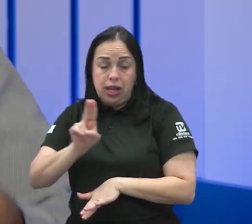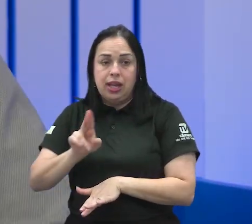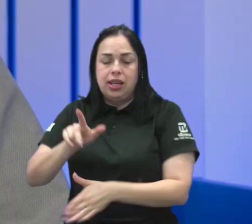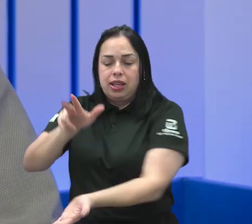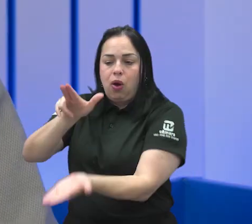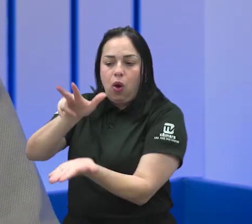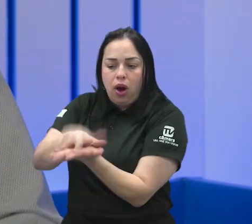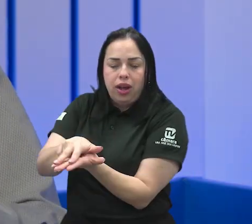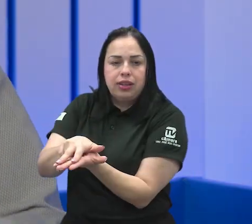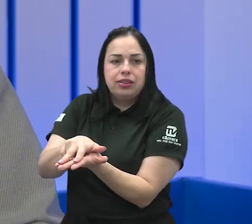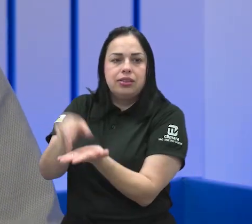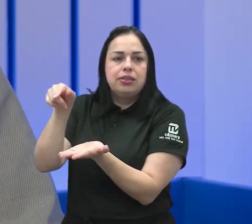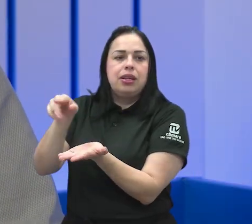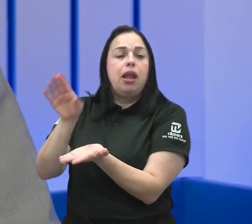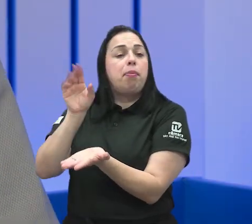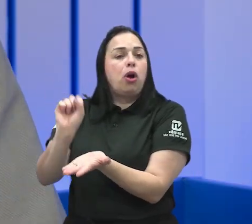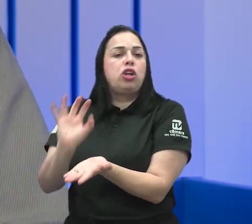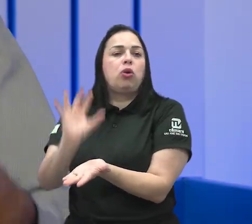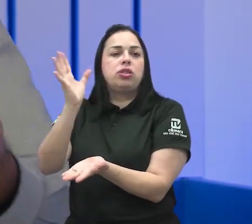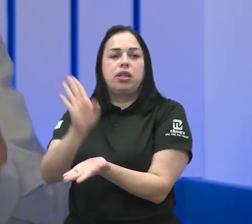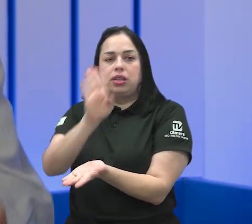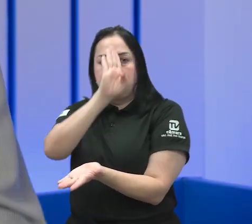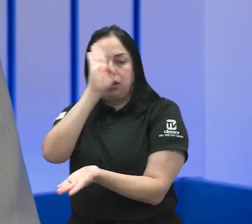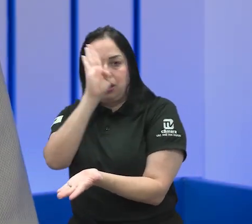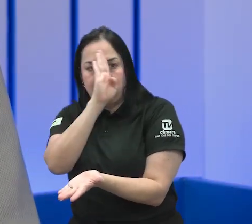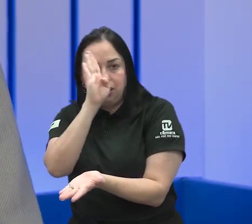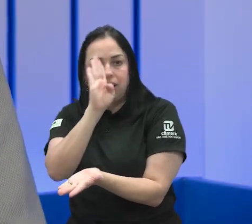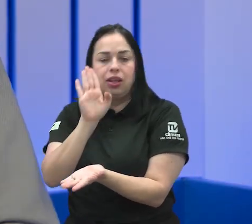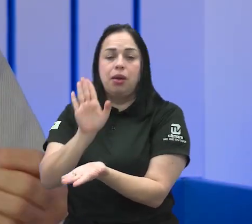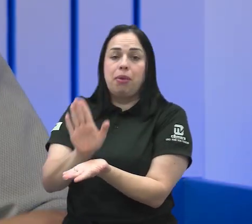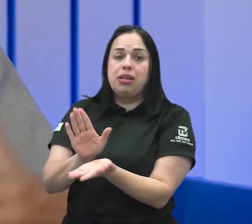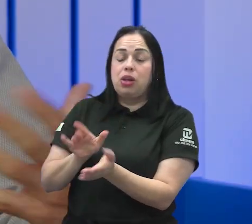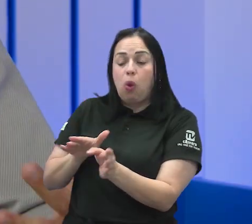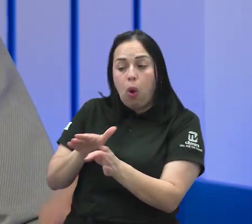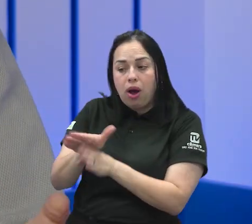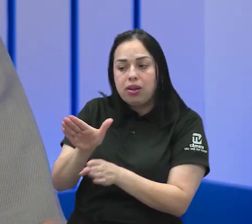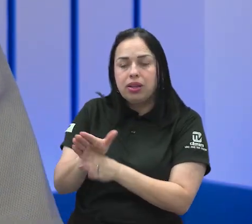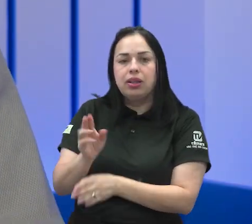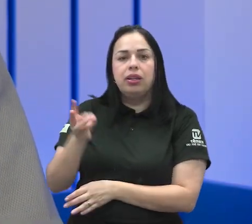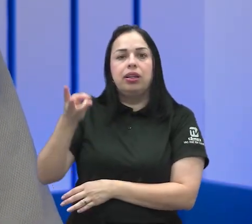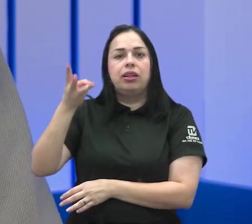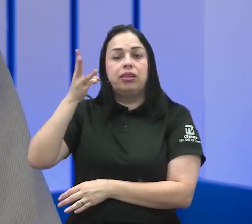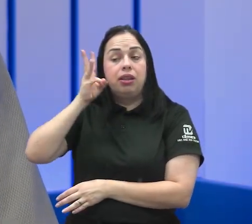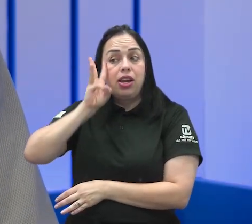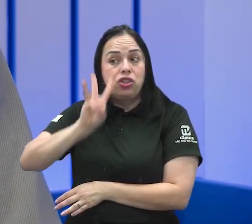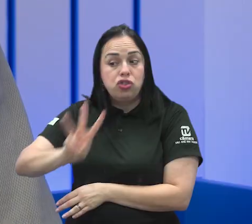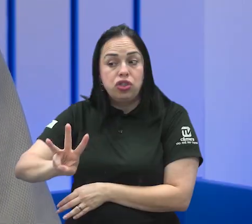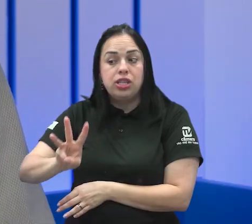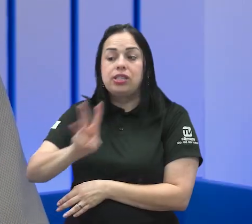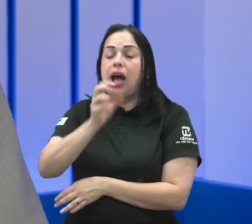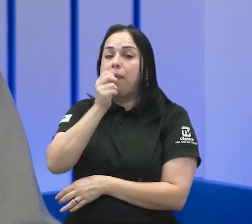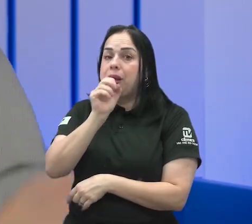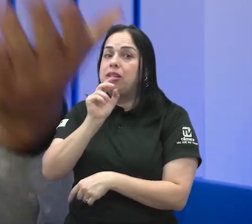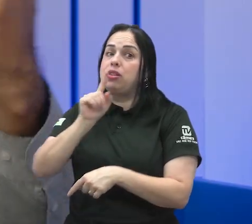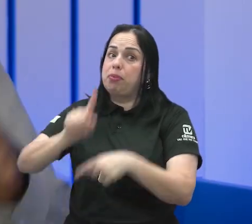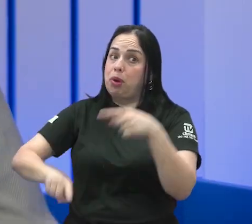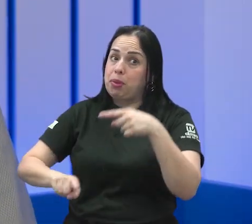se estiver fazendo uso desse medicamento, a gente não deixa ele doar. A gente vai falar para ele, olha, você tem que ficar 3 dias sem tomar esse